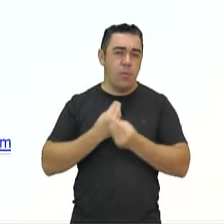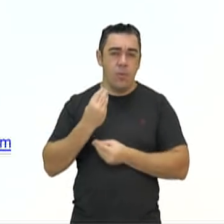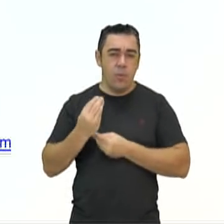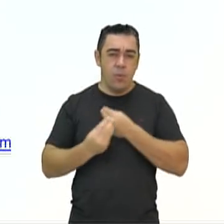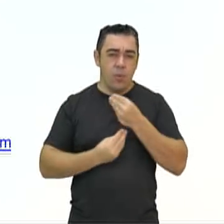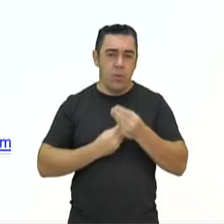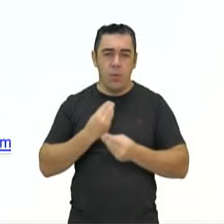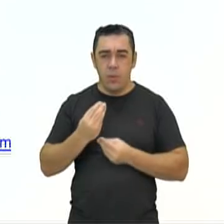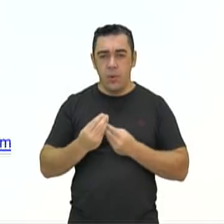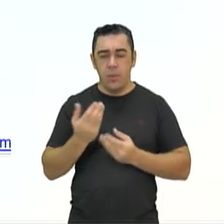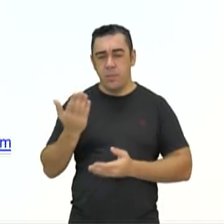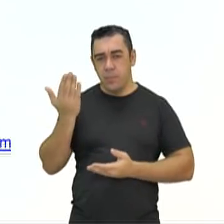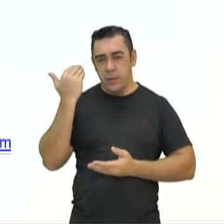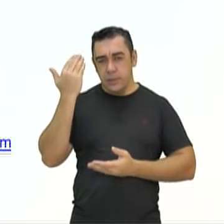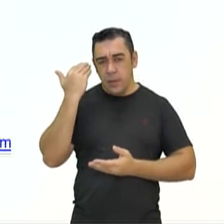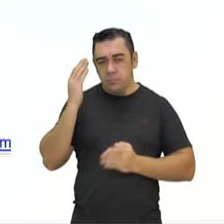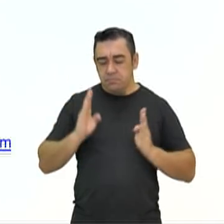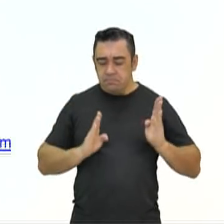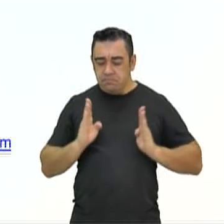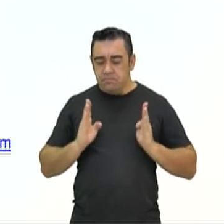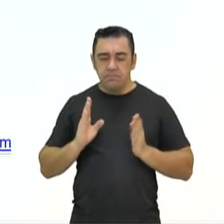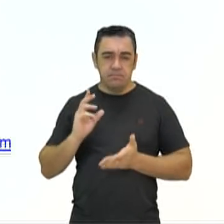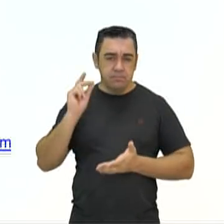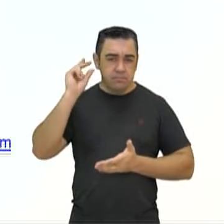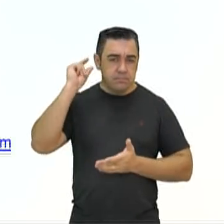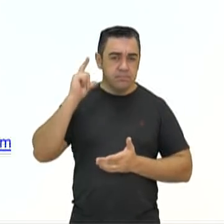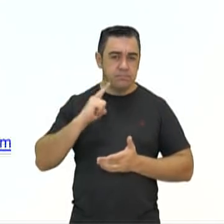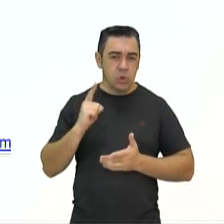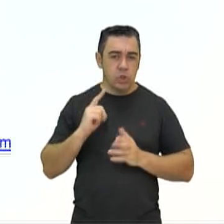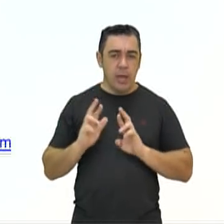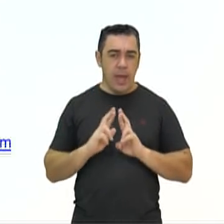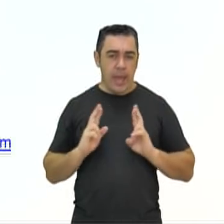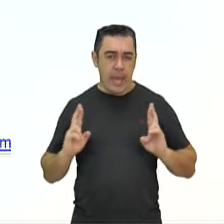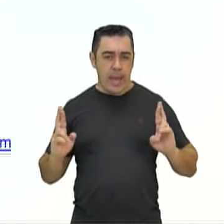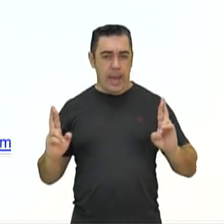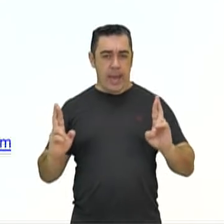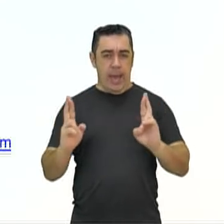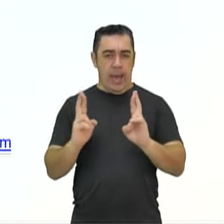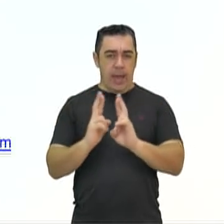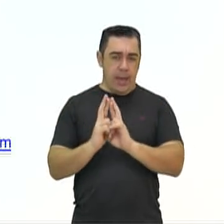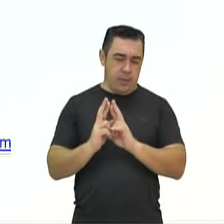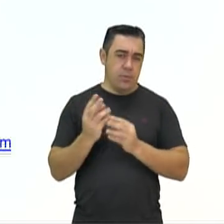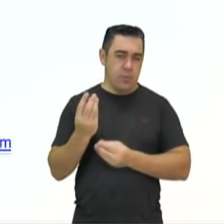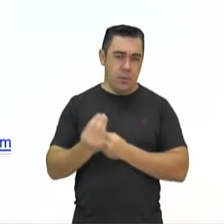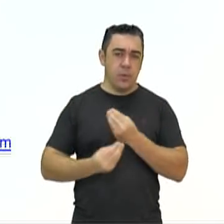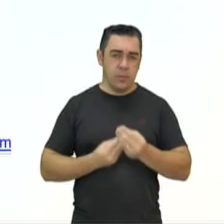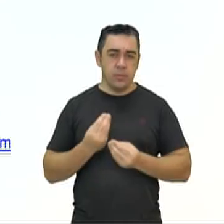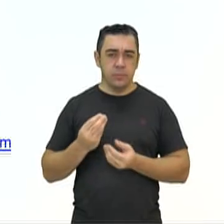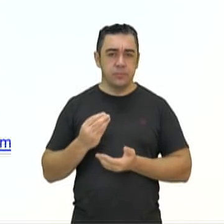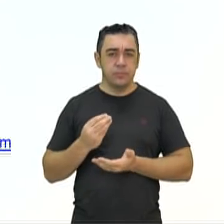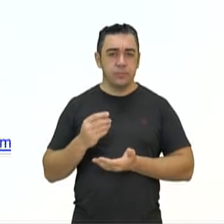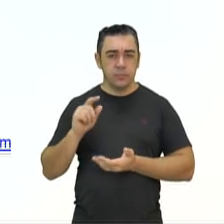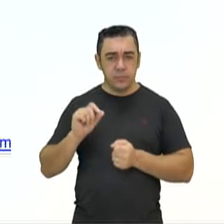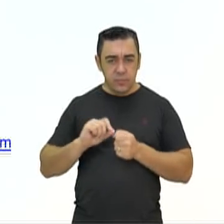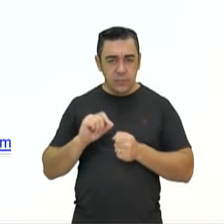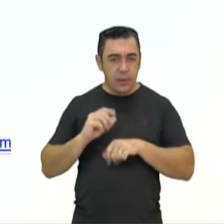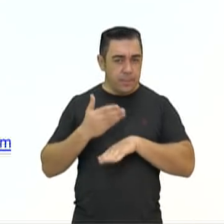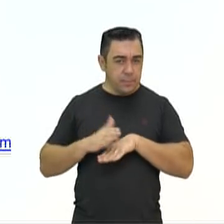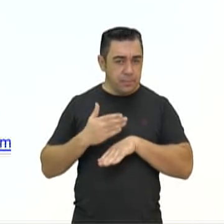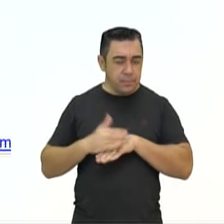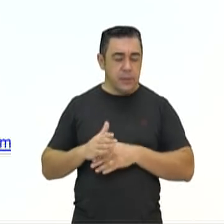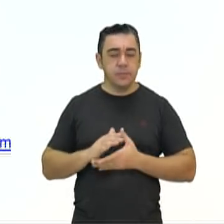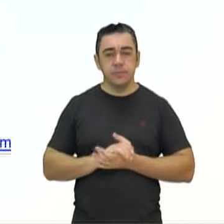aquele tempo antigo, né? Dos reinos, dos antigos, assim, que eles representavam para praticar o